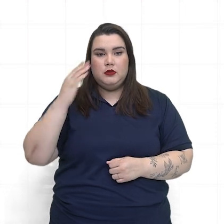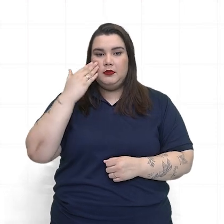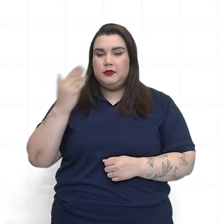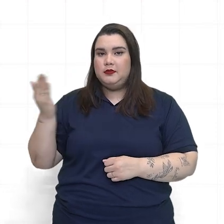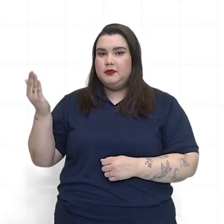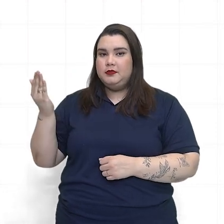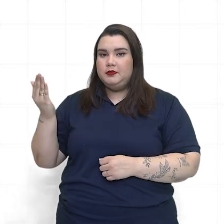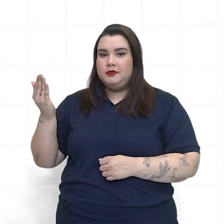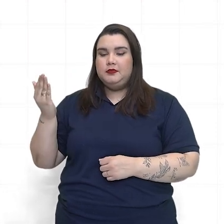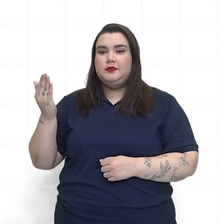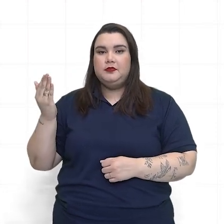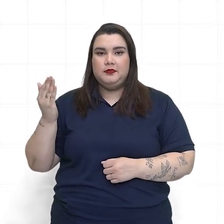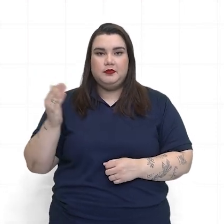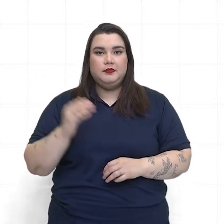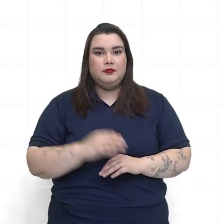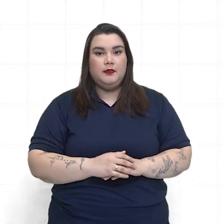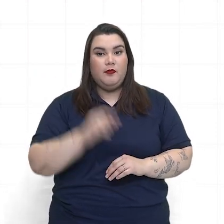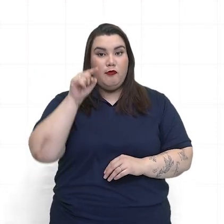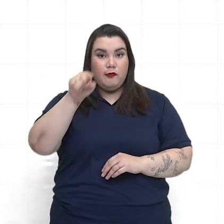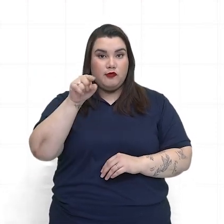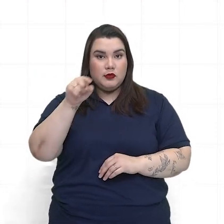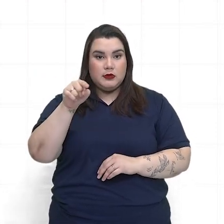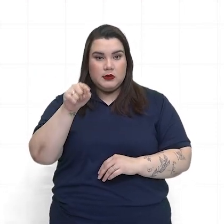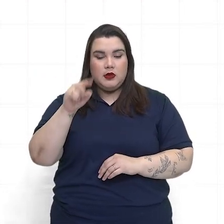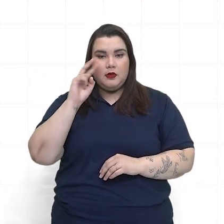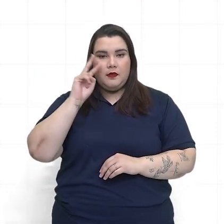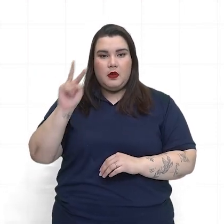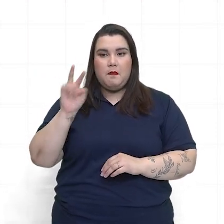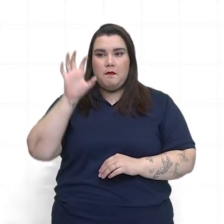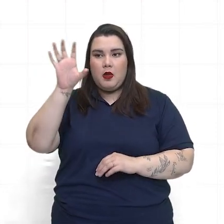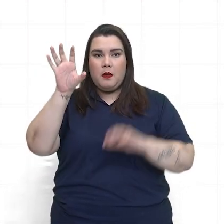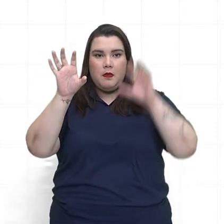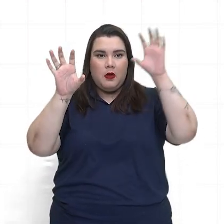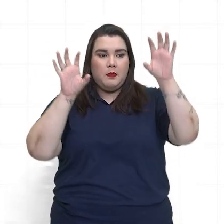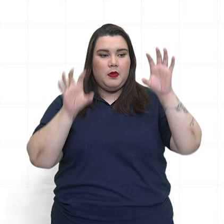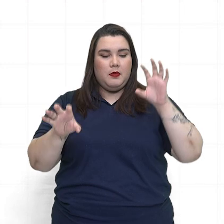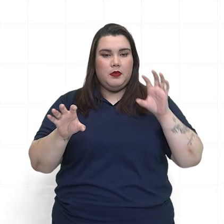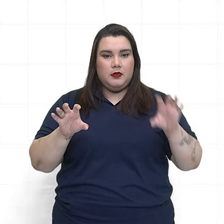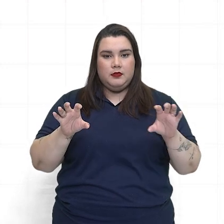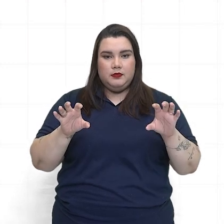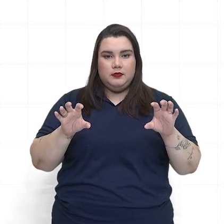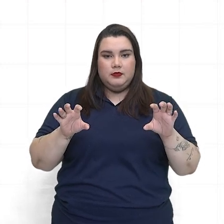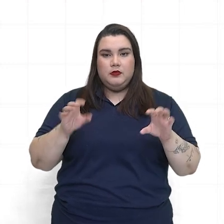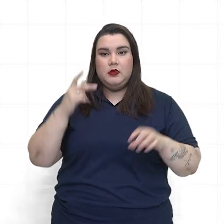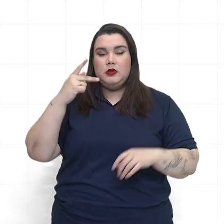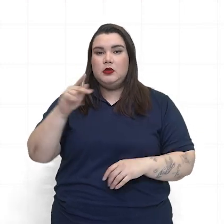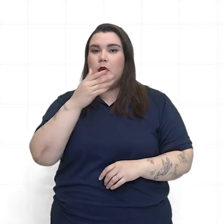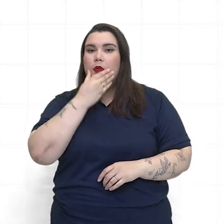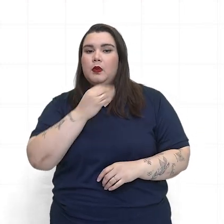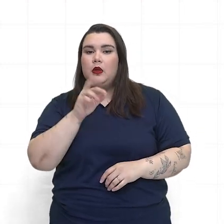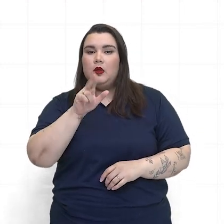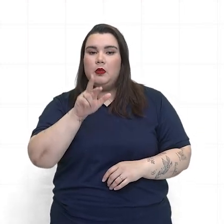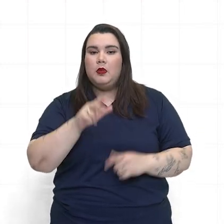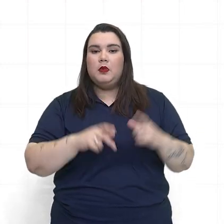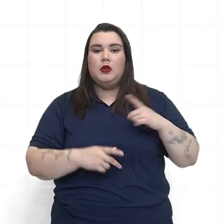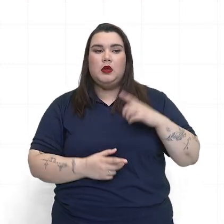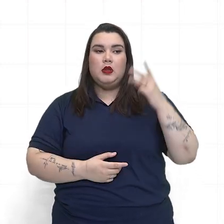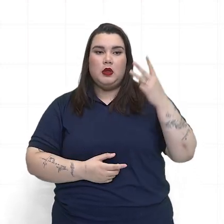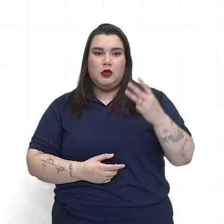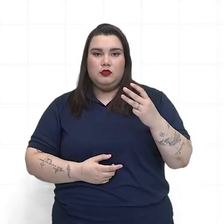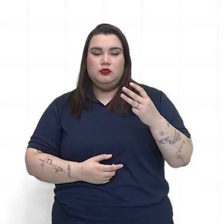olha aí, você, porque são partes, então aqui eu tenho pedaços, e o seu irmão com 3. Então,